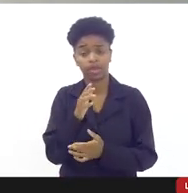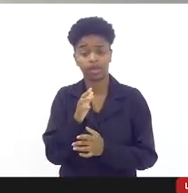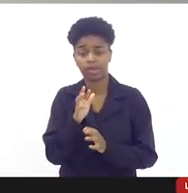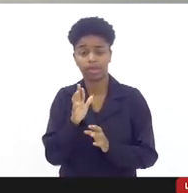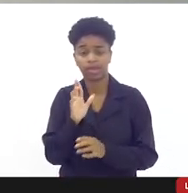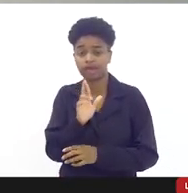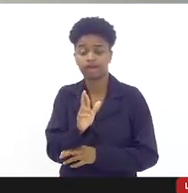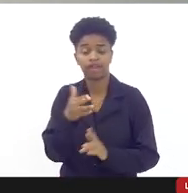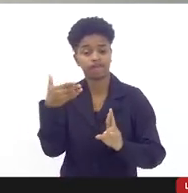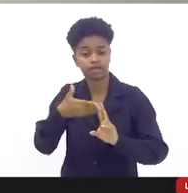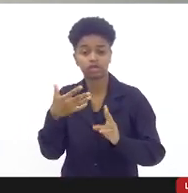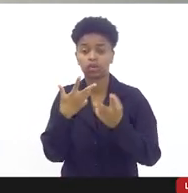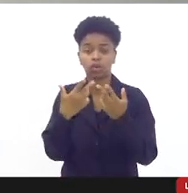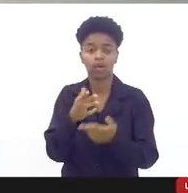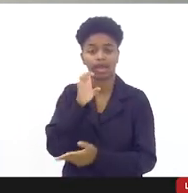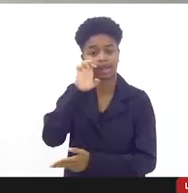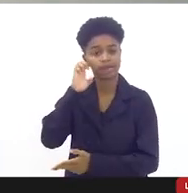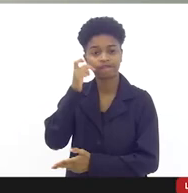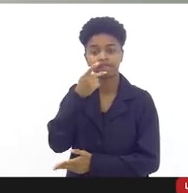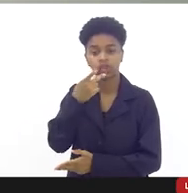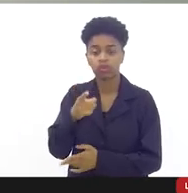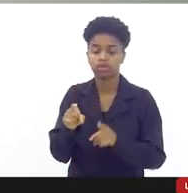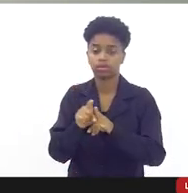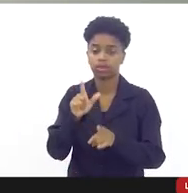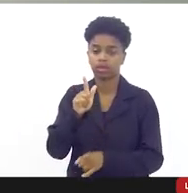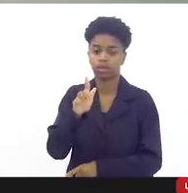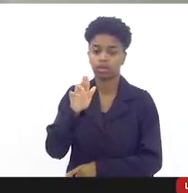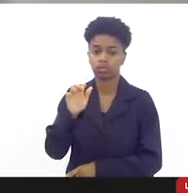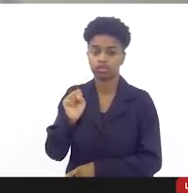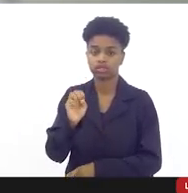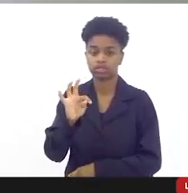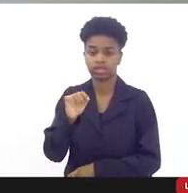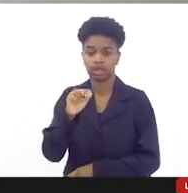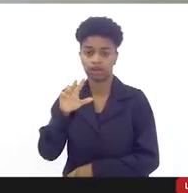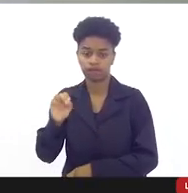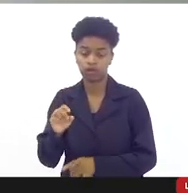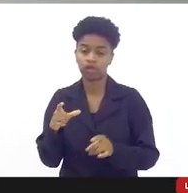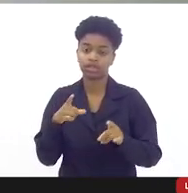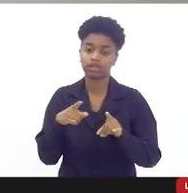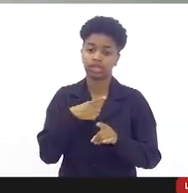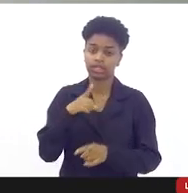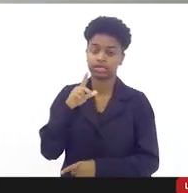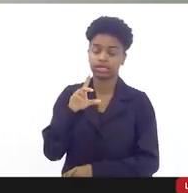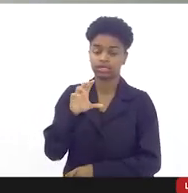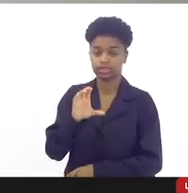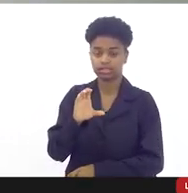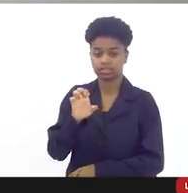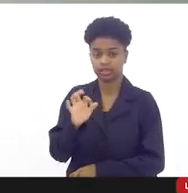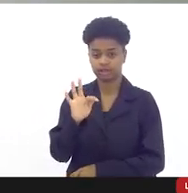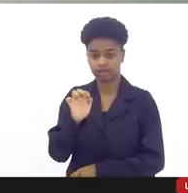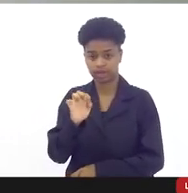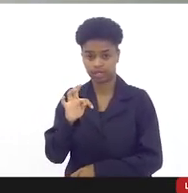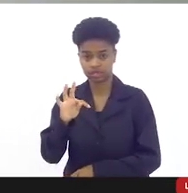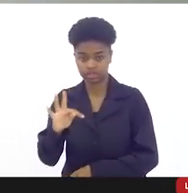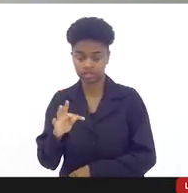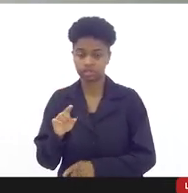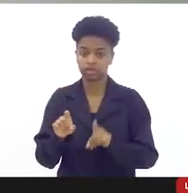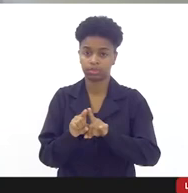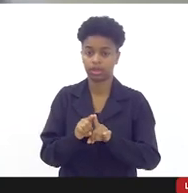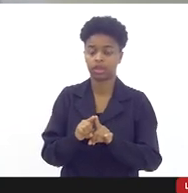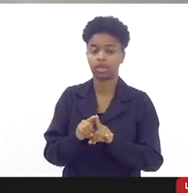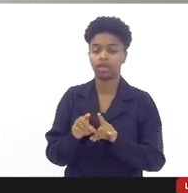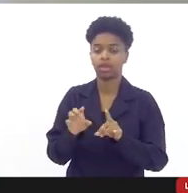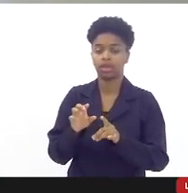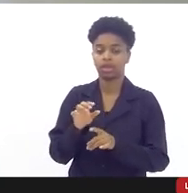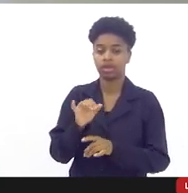e o Gustavo é o CEFET o IFRJ o cp2 são colégios né